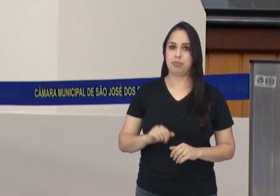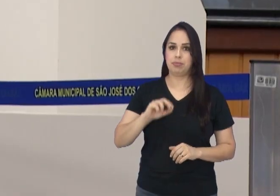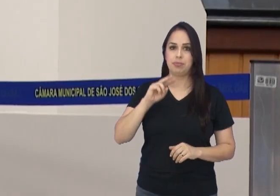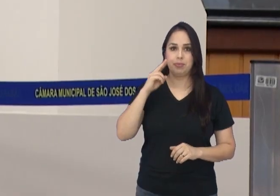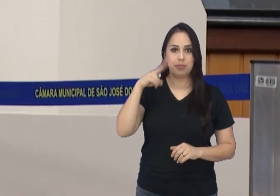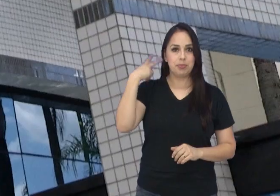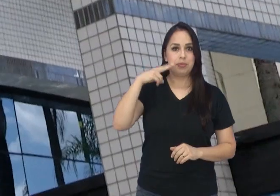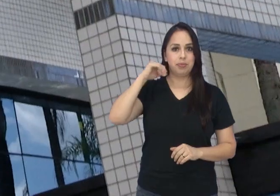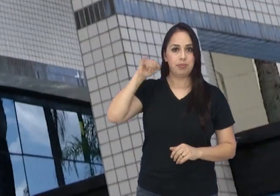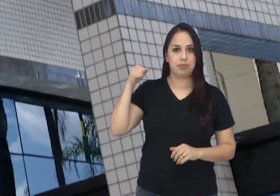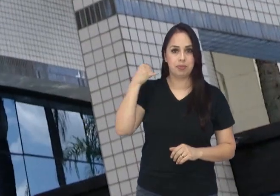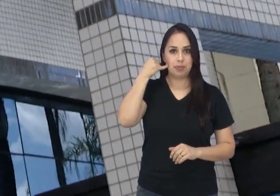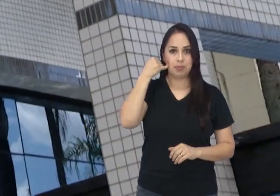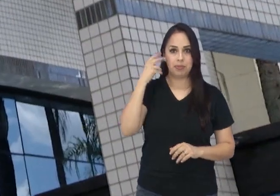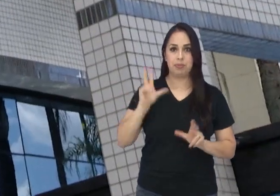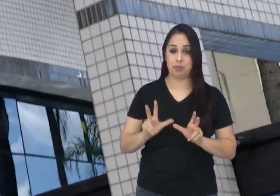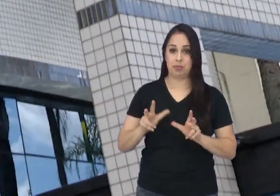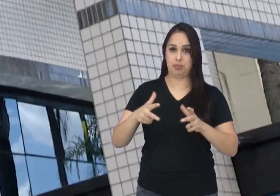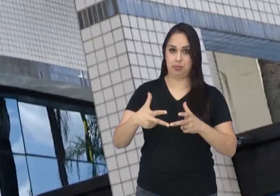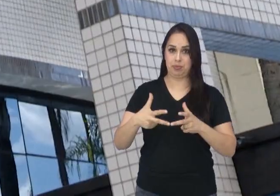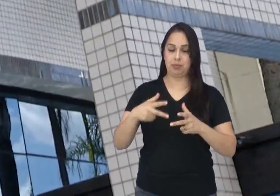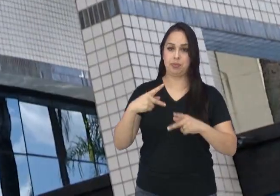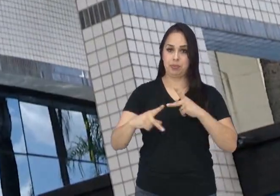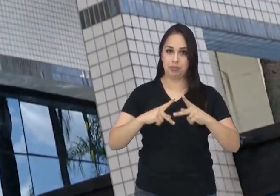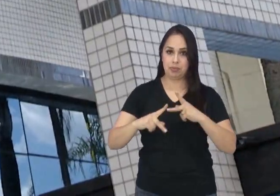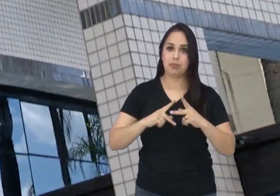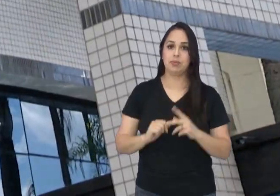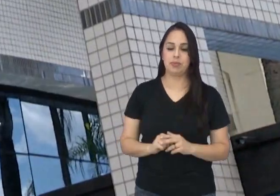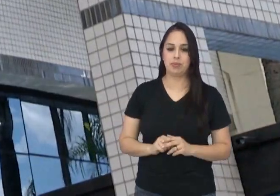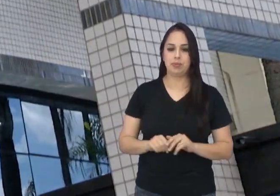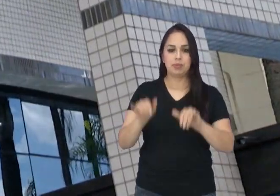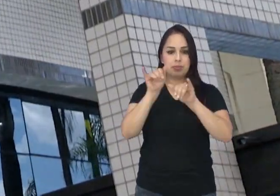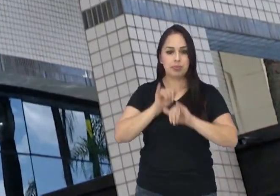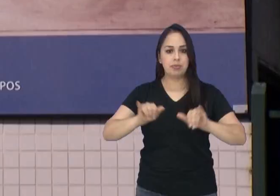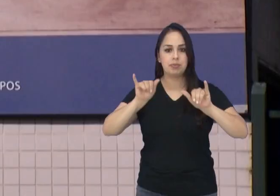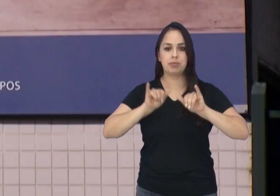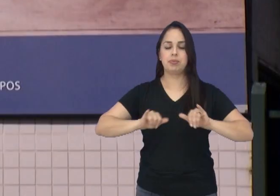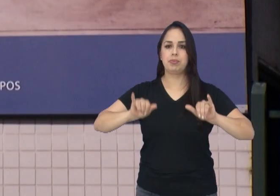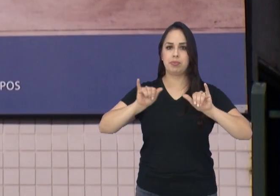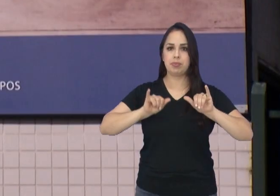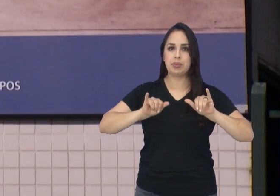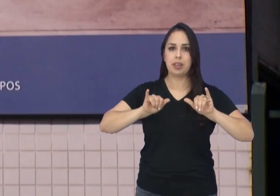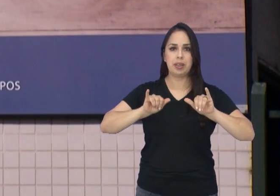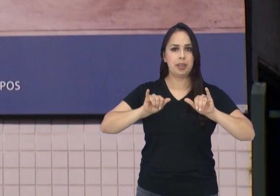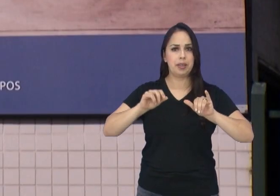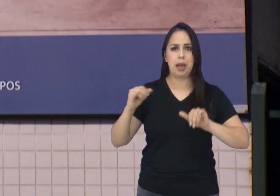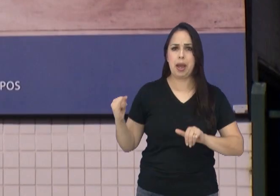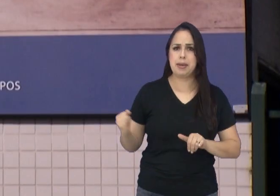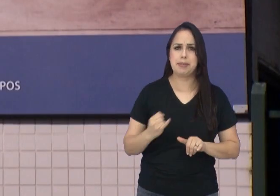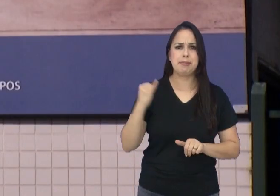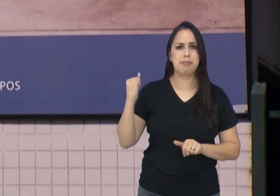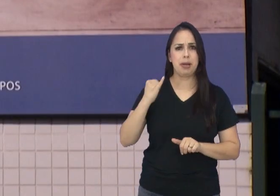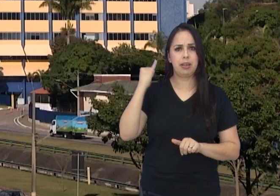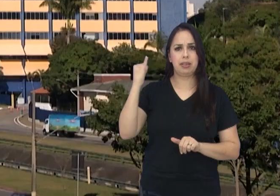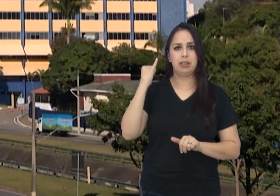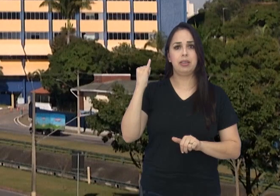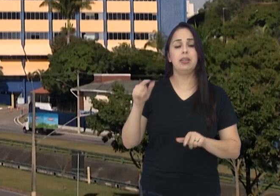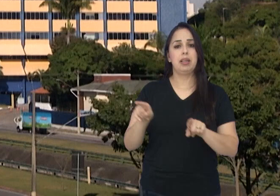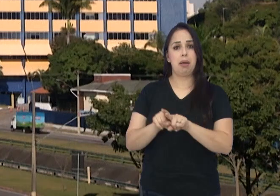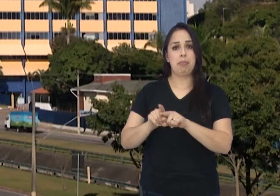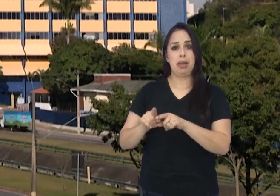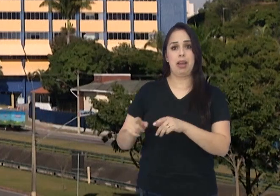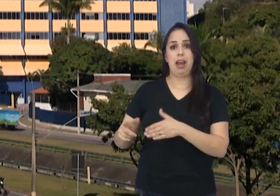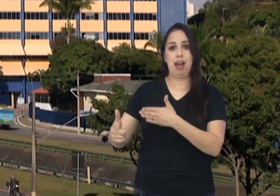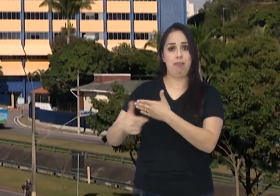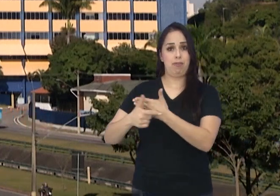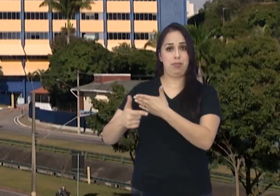Silvério, vereador da Câmara Municipal de São José dos Campos, reforça a importância das campanhas de vacinação e o papel do poder